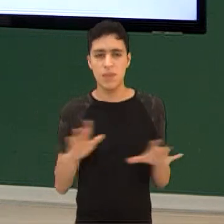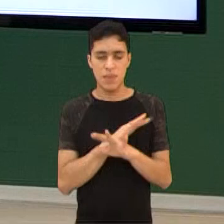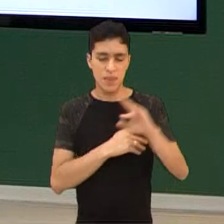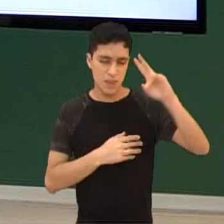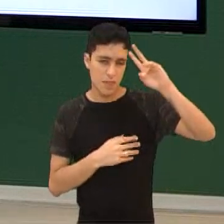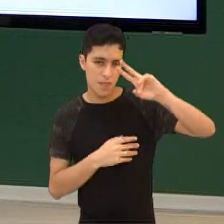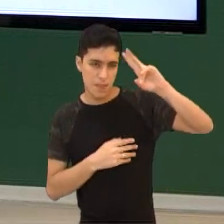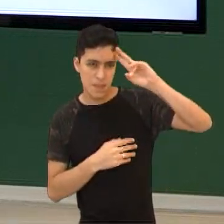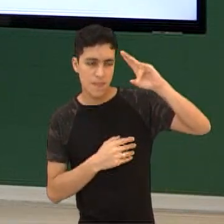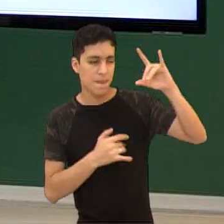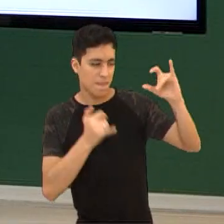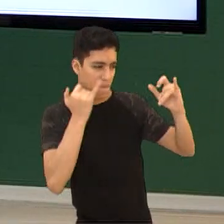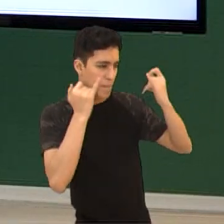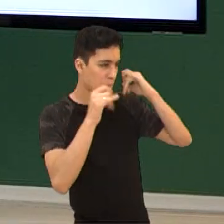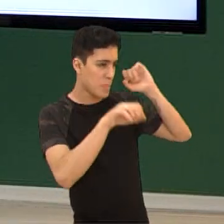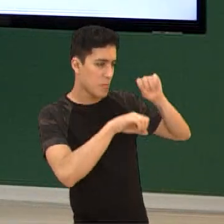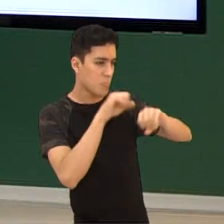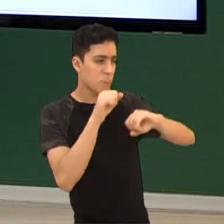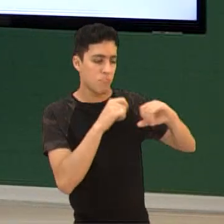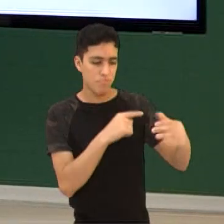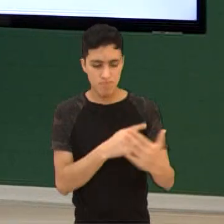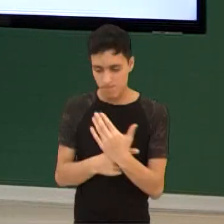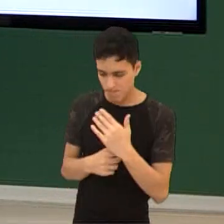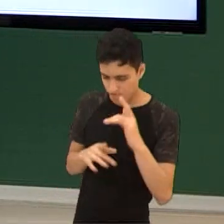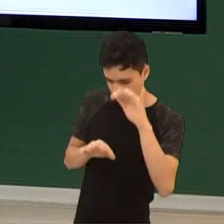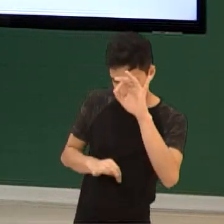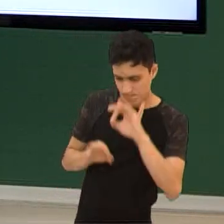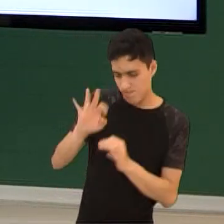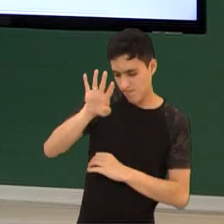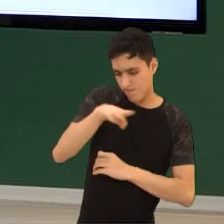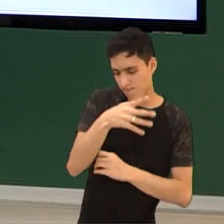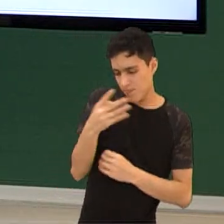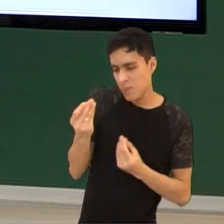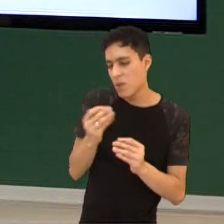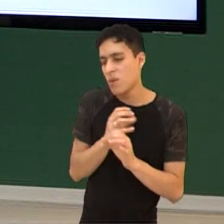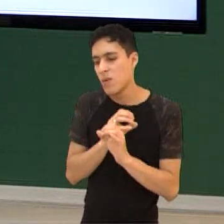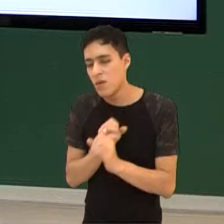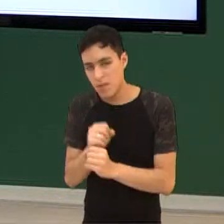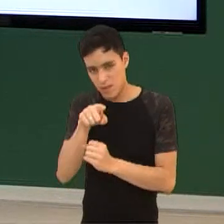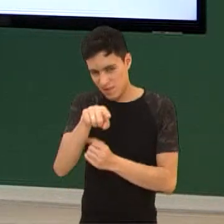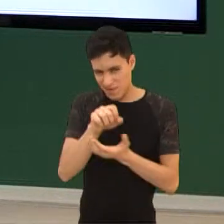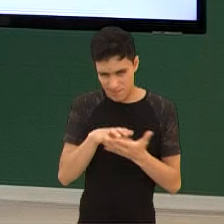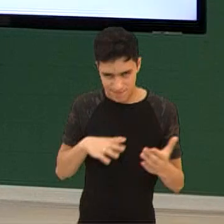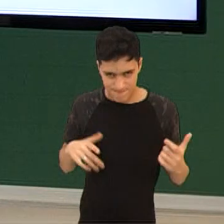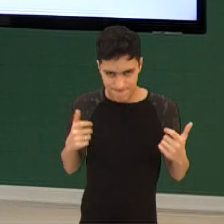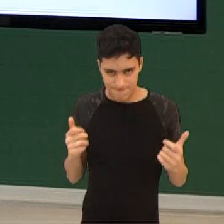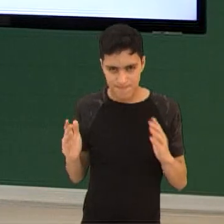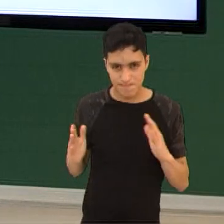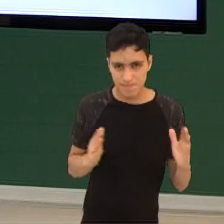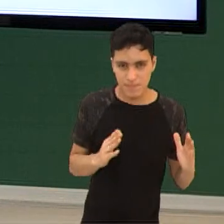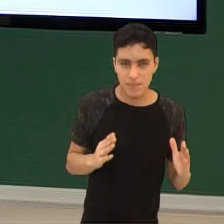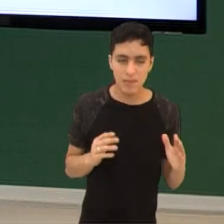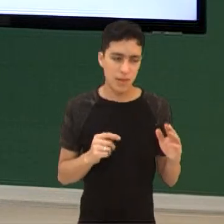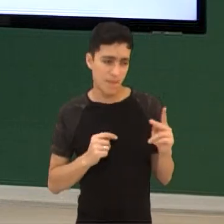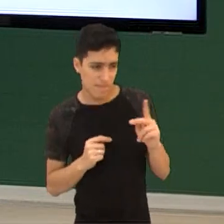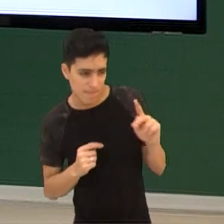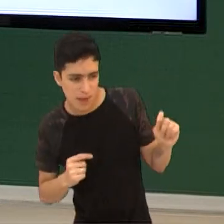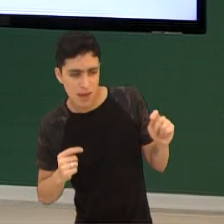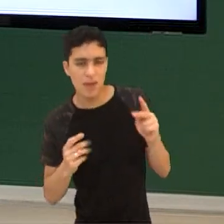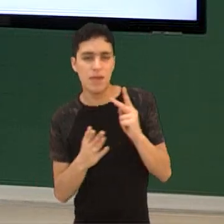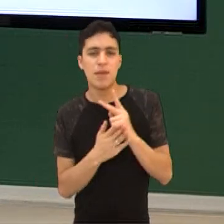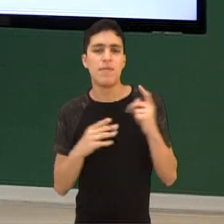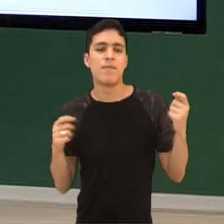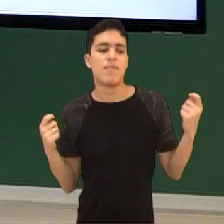Lembra, os dados são muito importantes na hora de você resolver um exercício. De PA, você